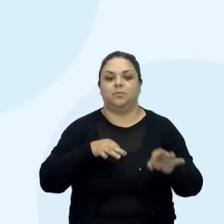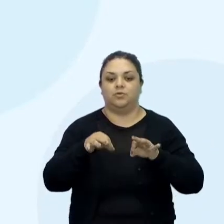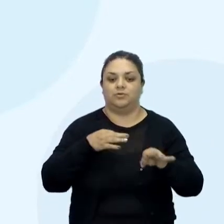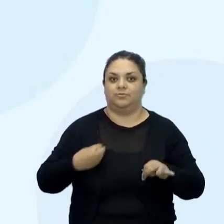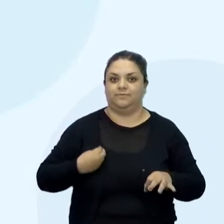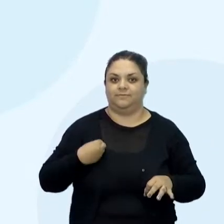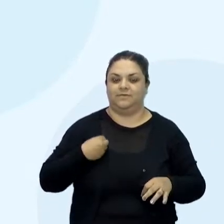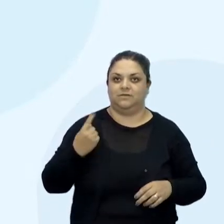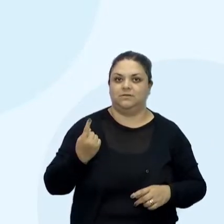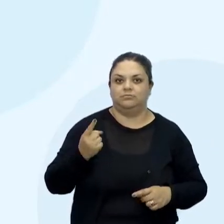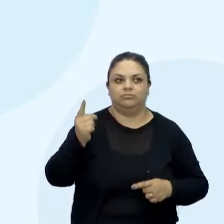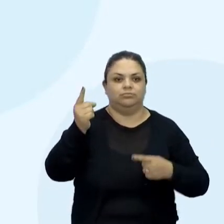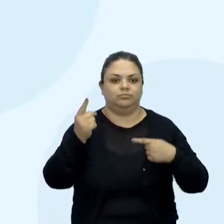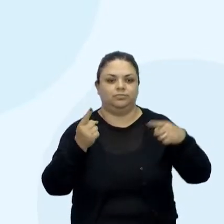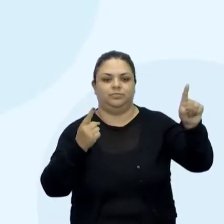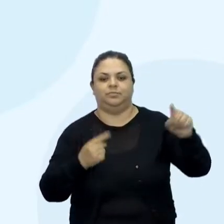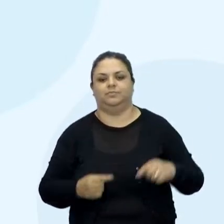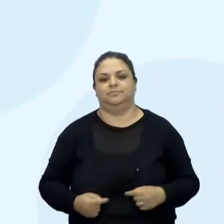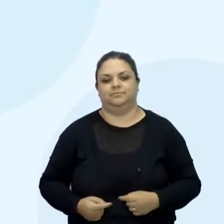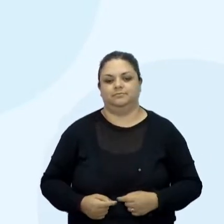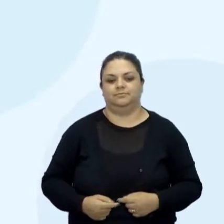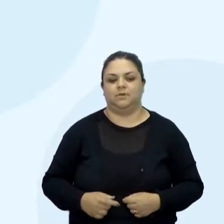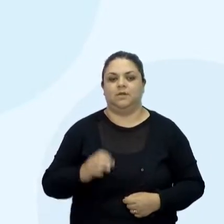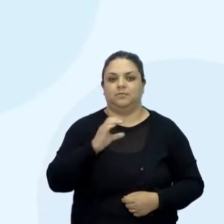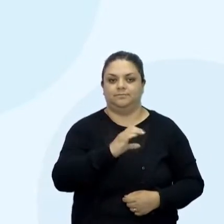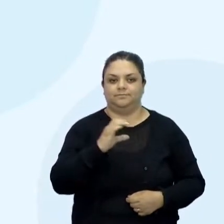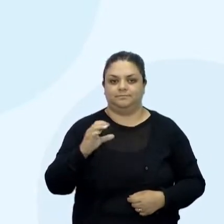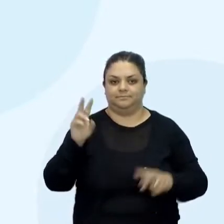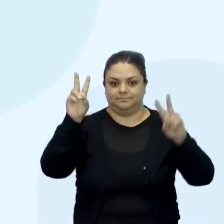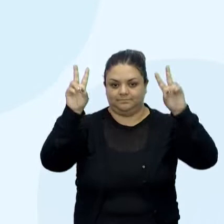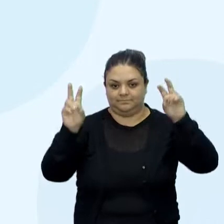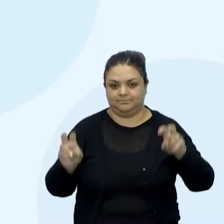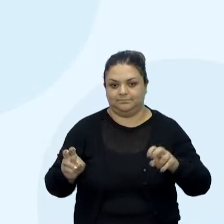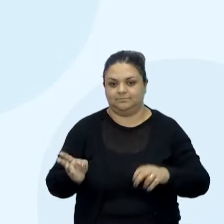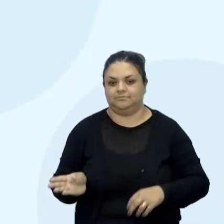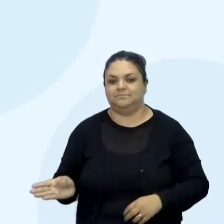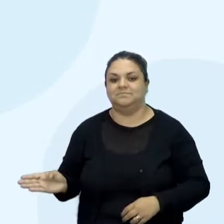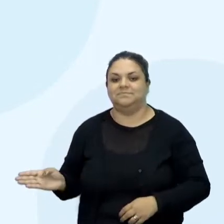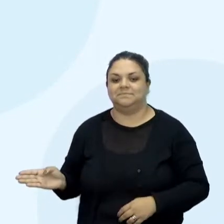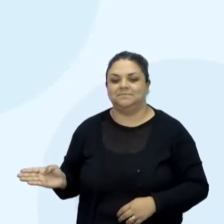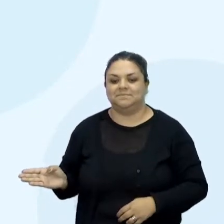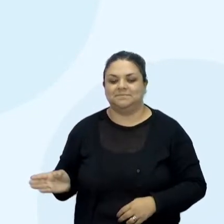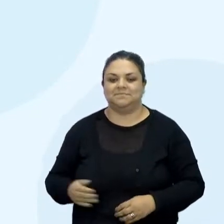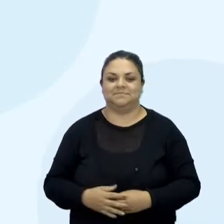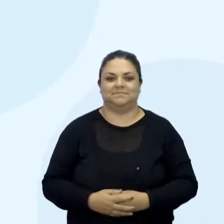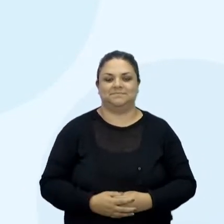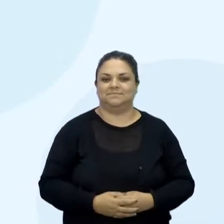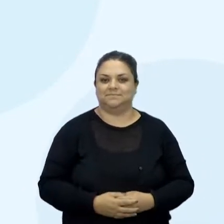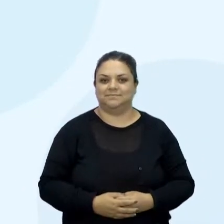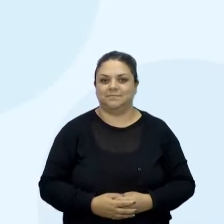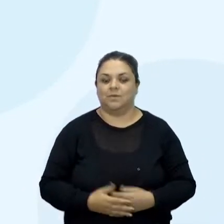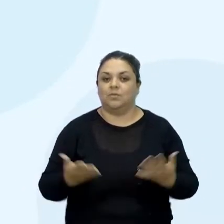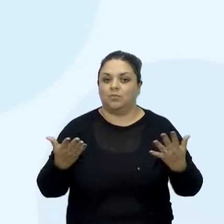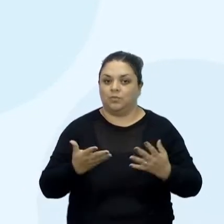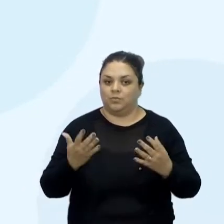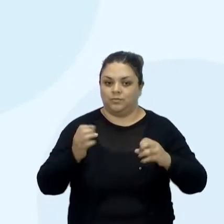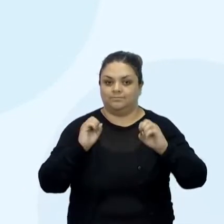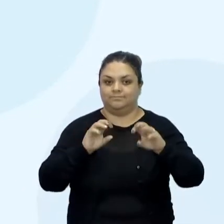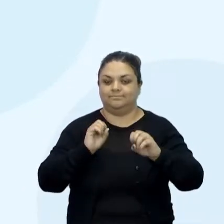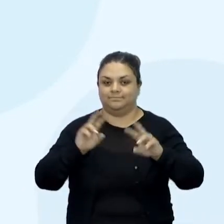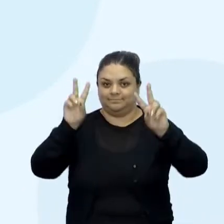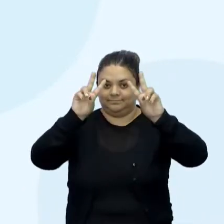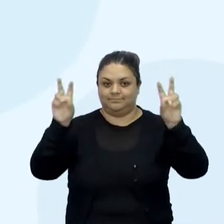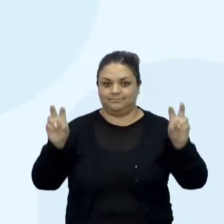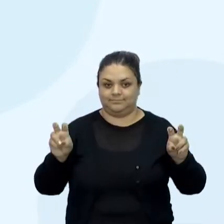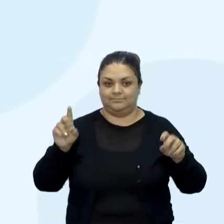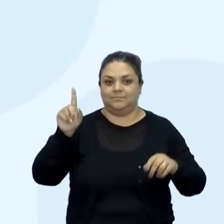ao Extremo. Tá? E o componente que vocês já sabem do micro ao macro. Nossa aulinha de hoje, o nosso tema pH e o mal